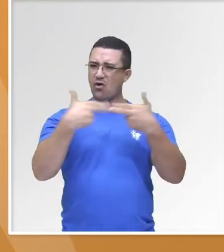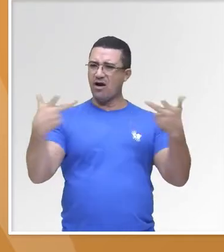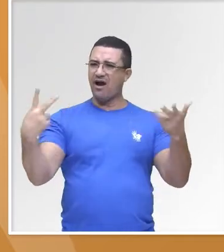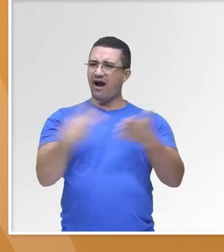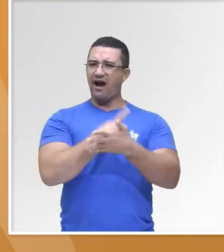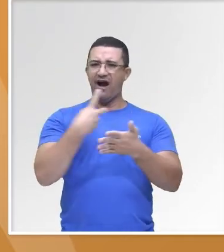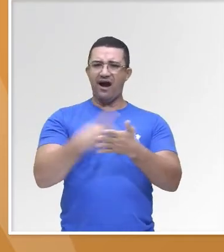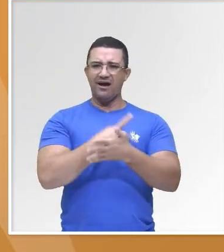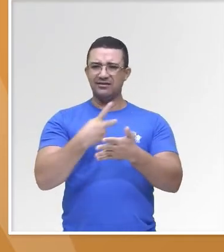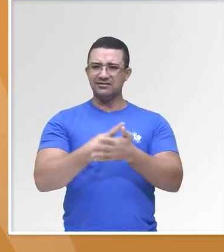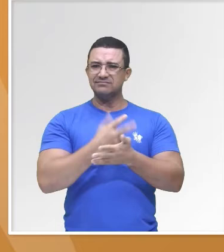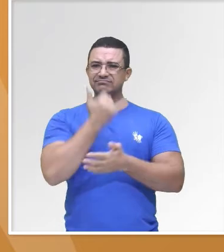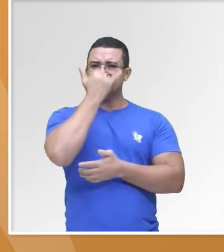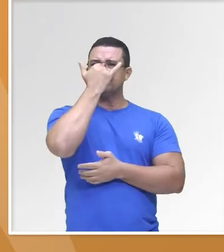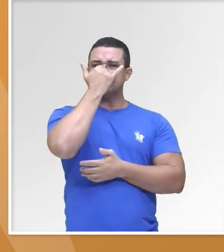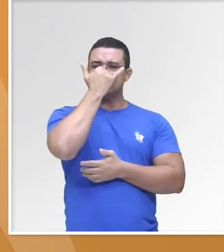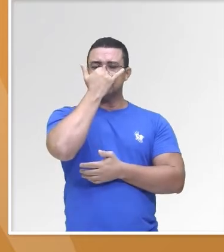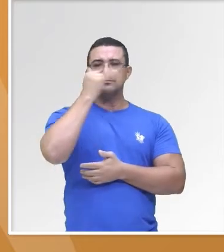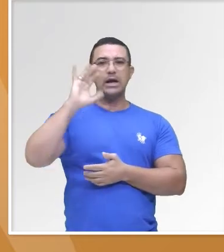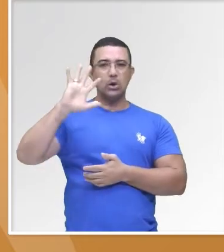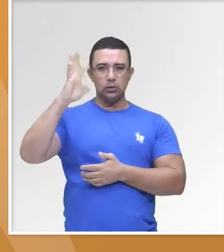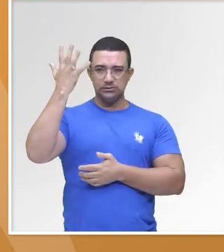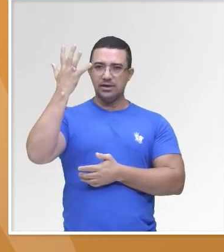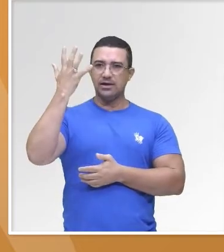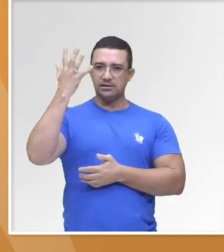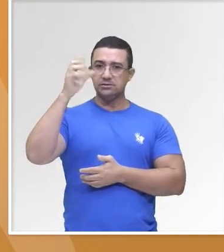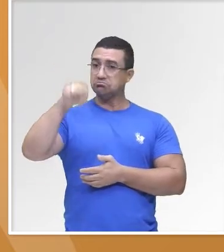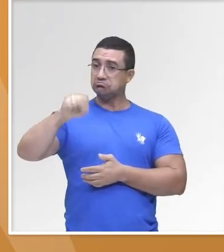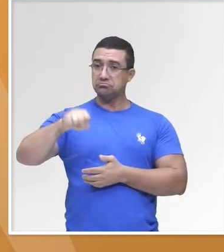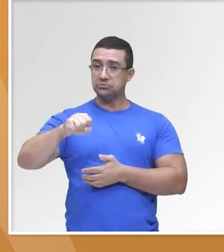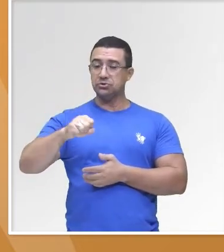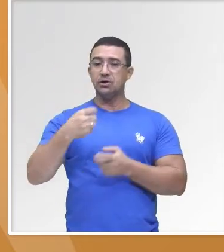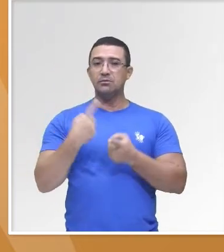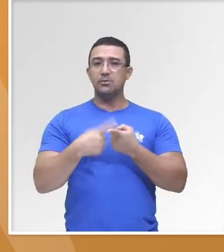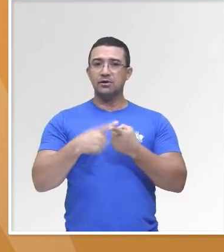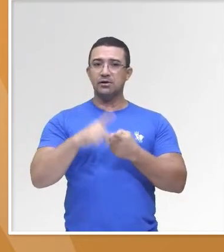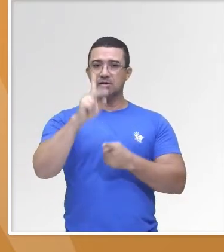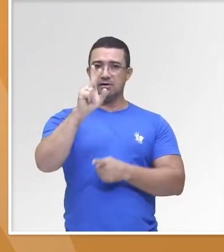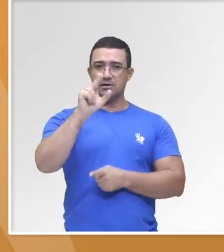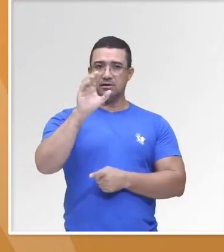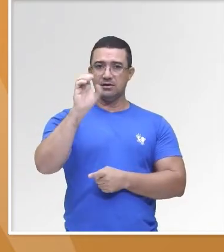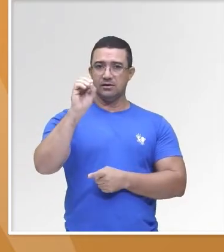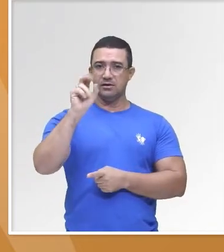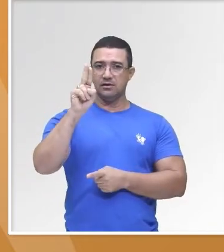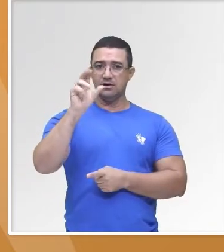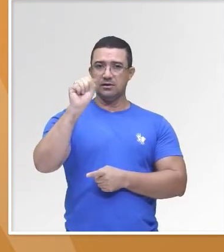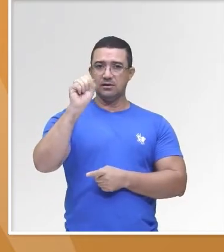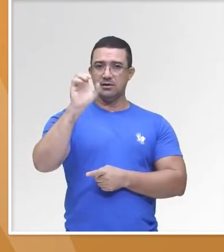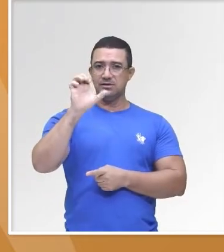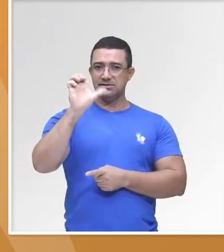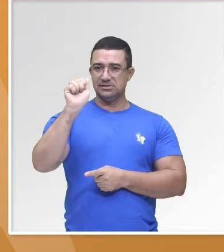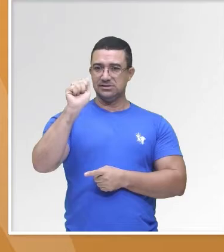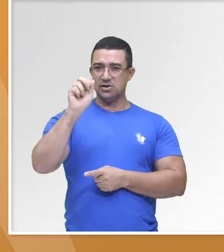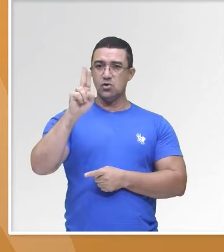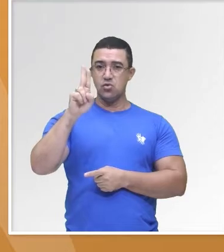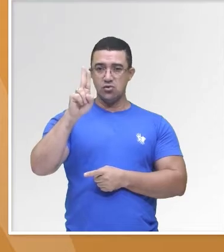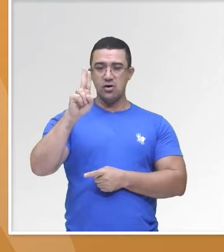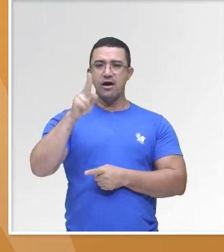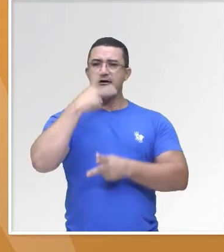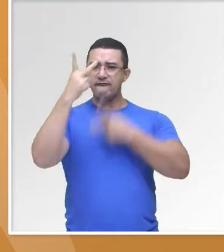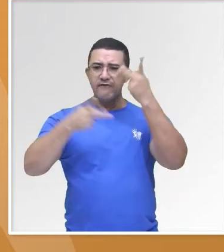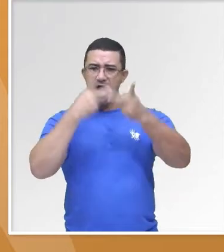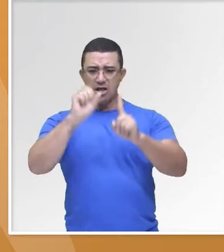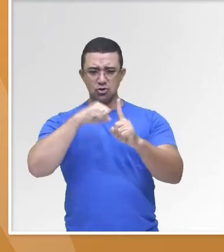ela. Então, isso acontece. Por quê? Rousseau diz que é a sociedade que vai nos corromper, que nós